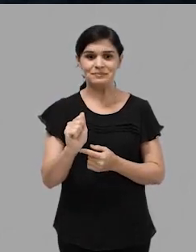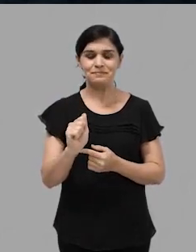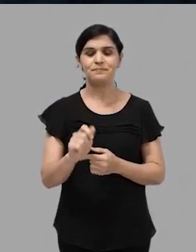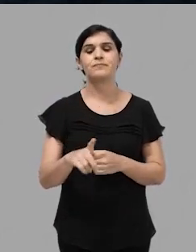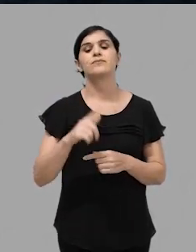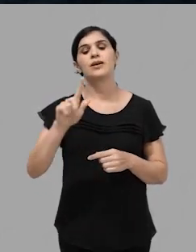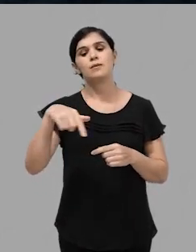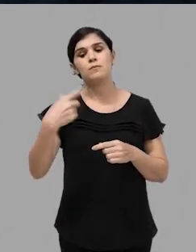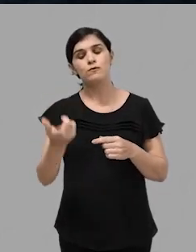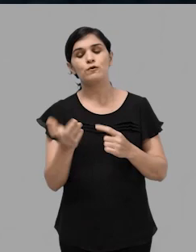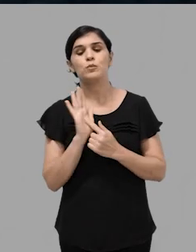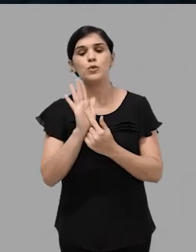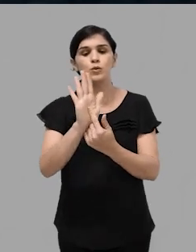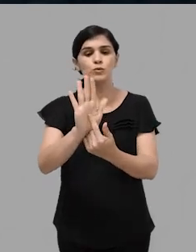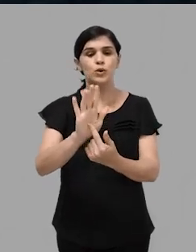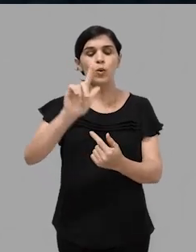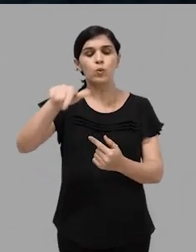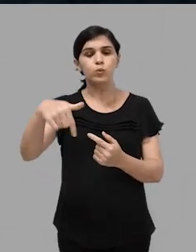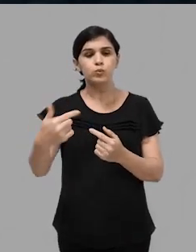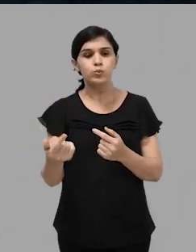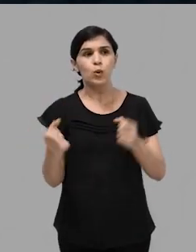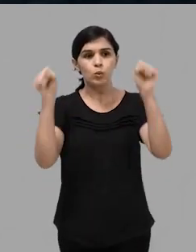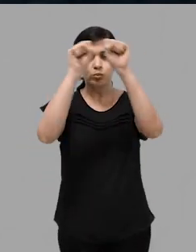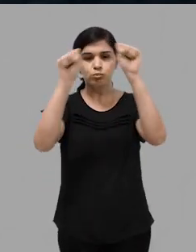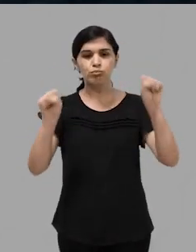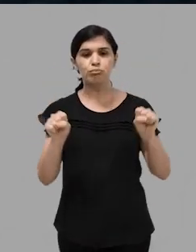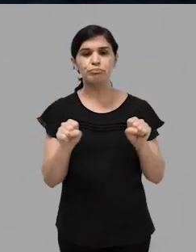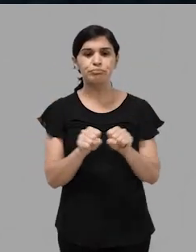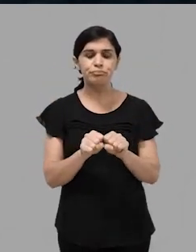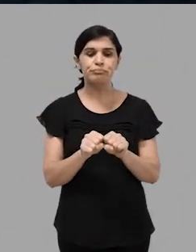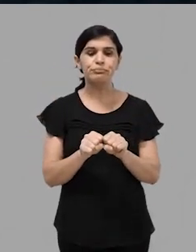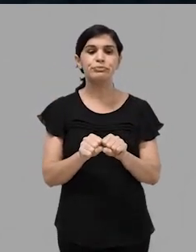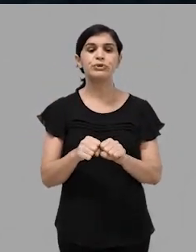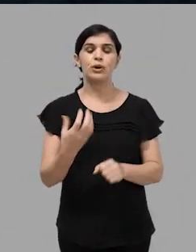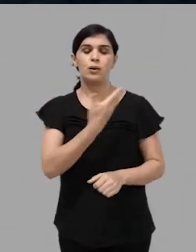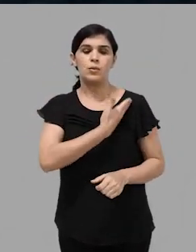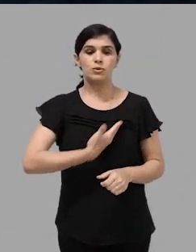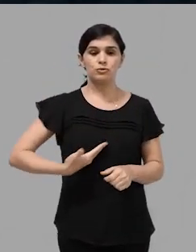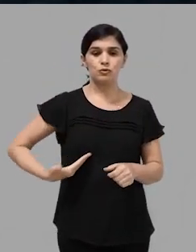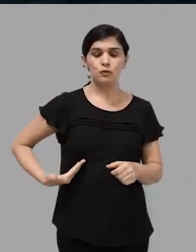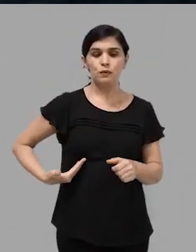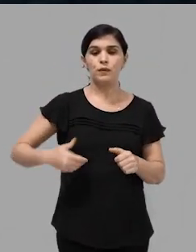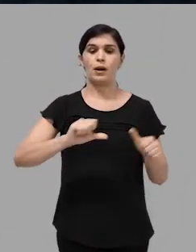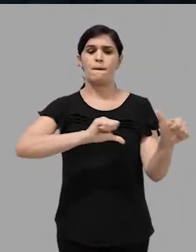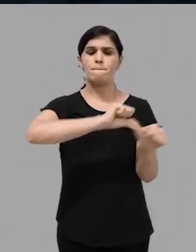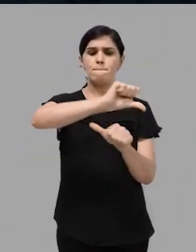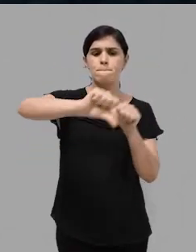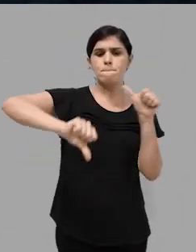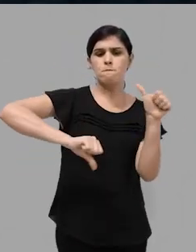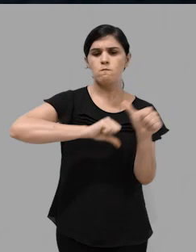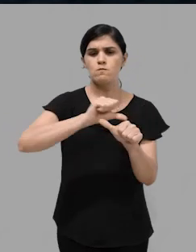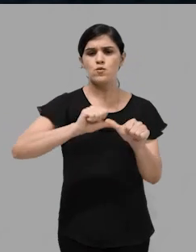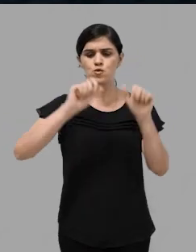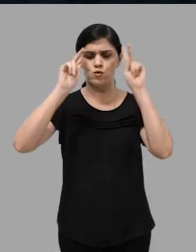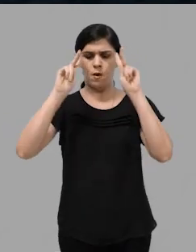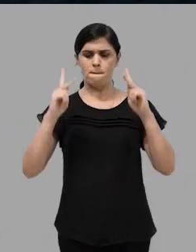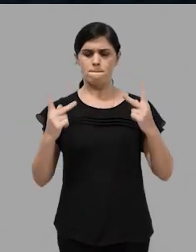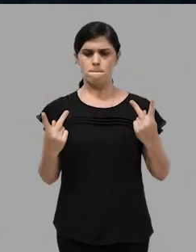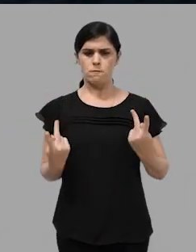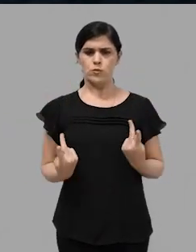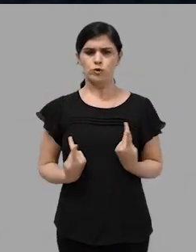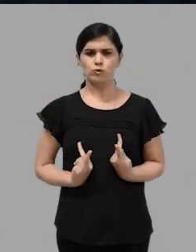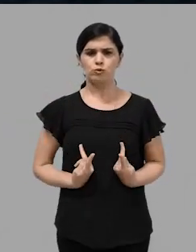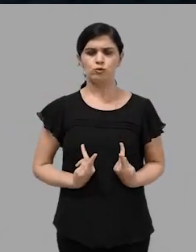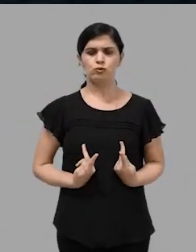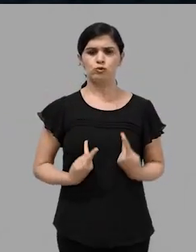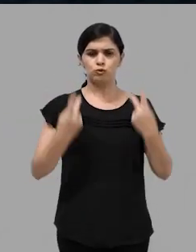sistema de governo, outra forma econômica, e aí muda o cenário, muda a postura, as produções também vão